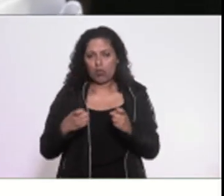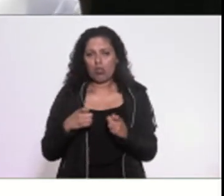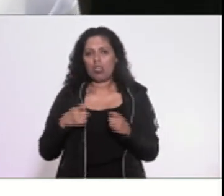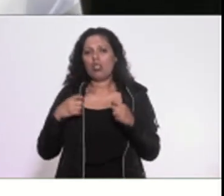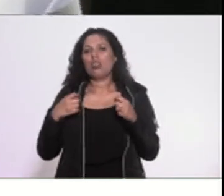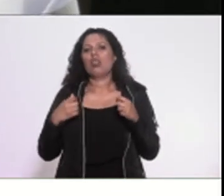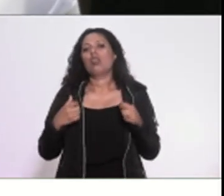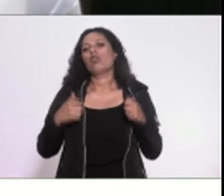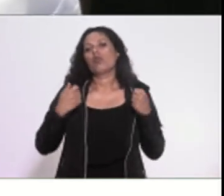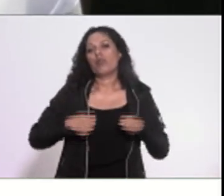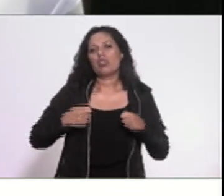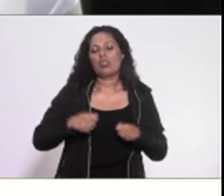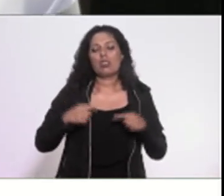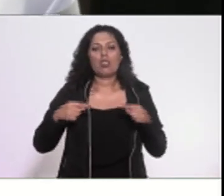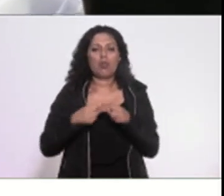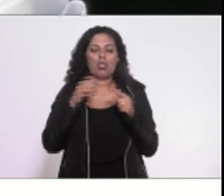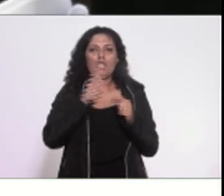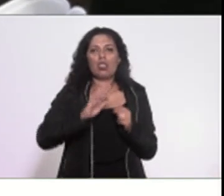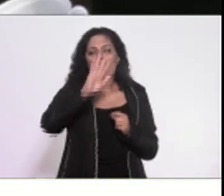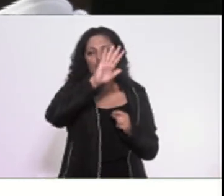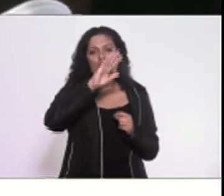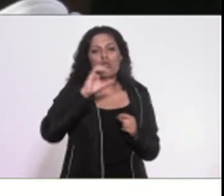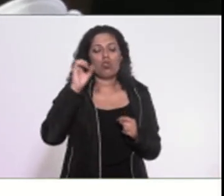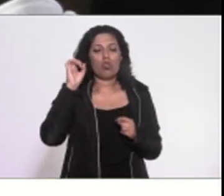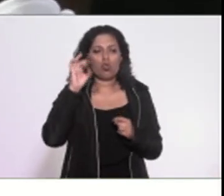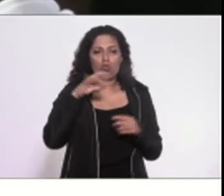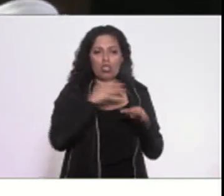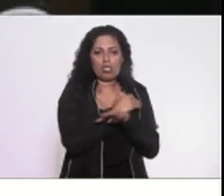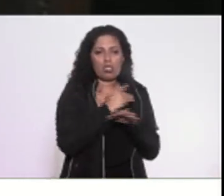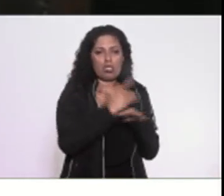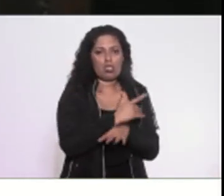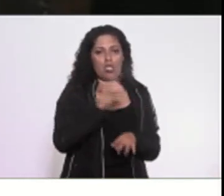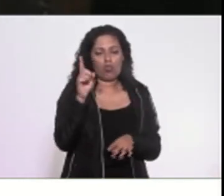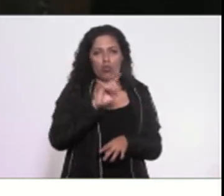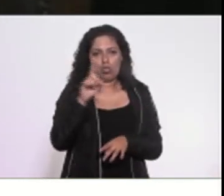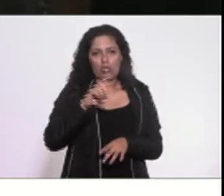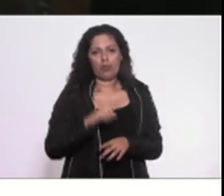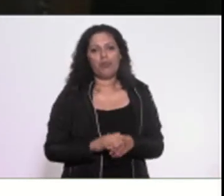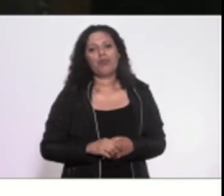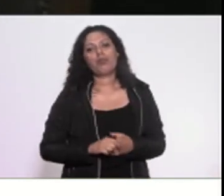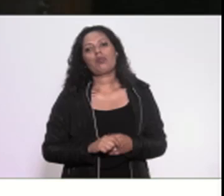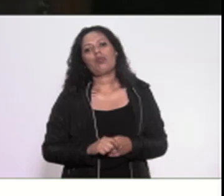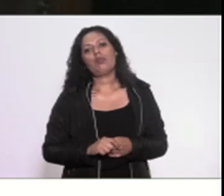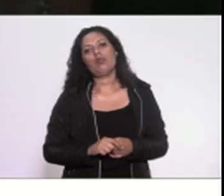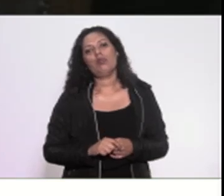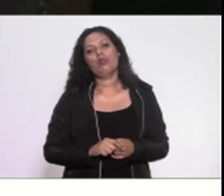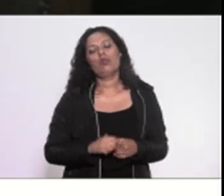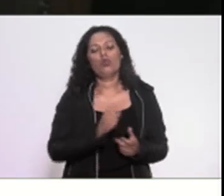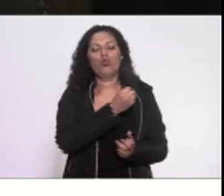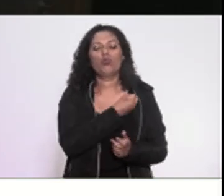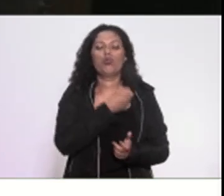em caráter regional e não apenas municipal. Esse é um dos pontos. Ponto